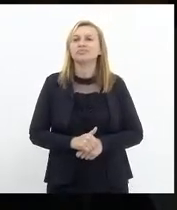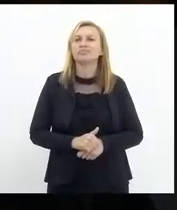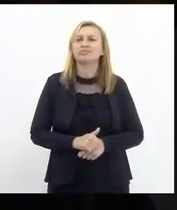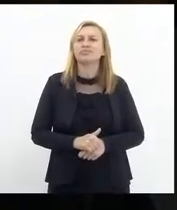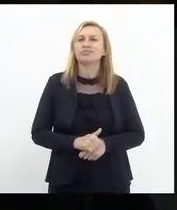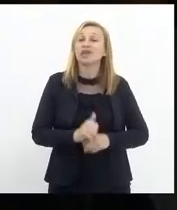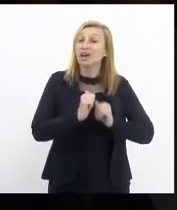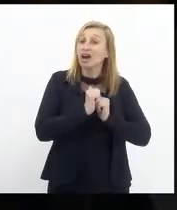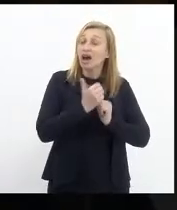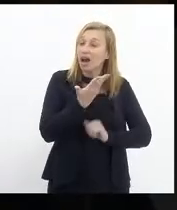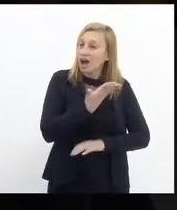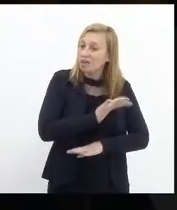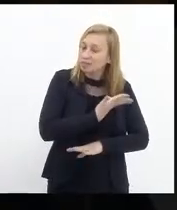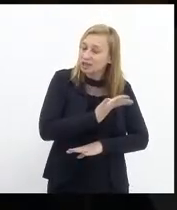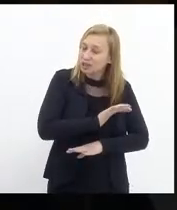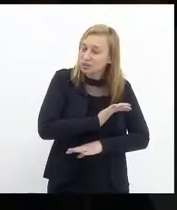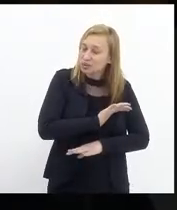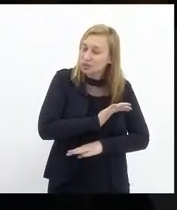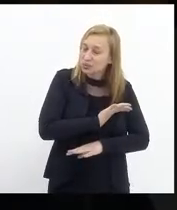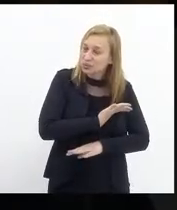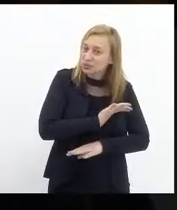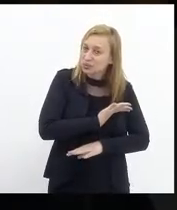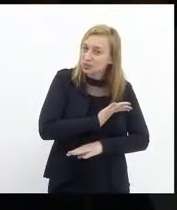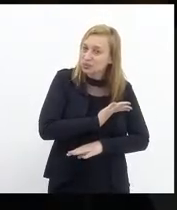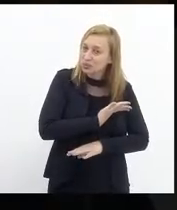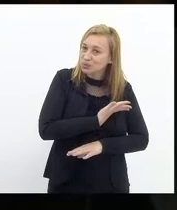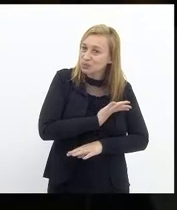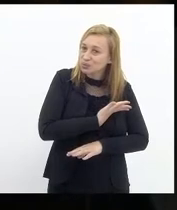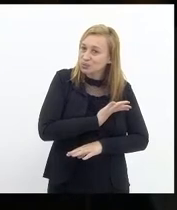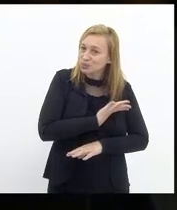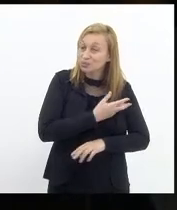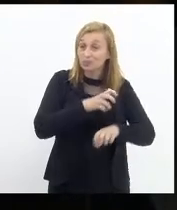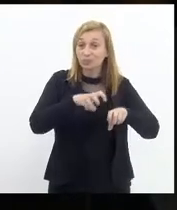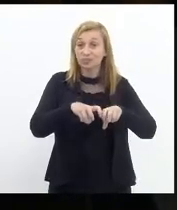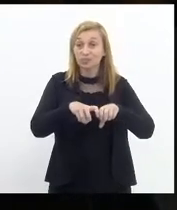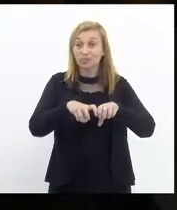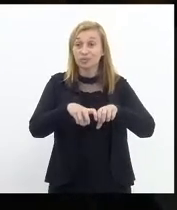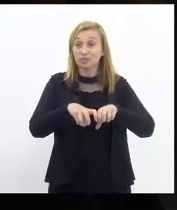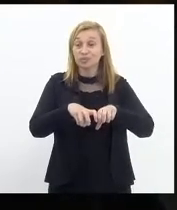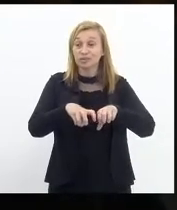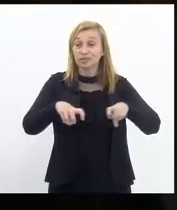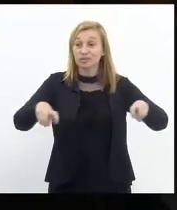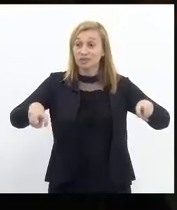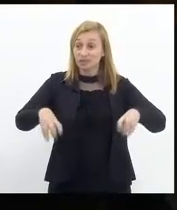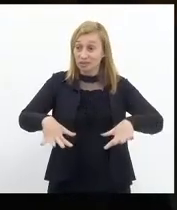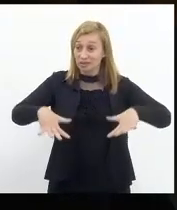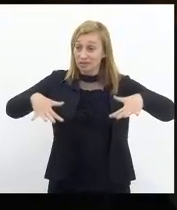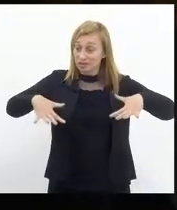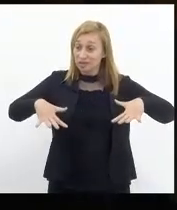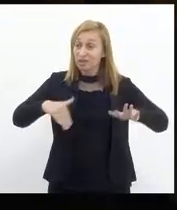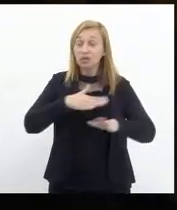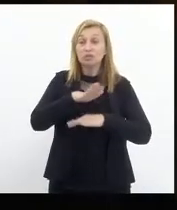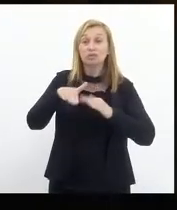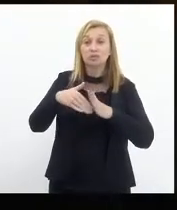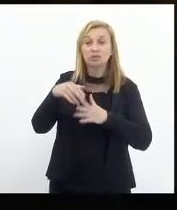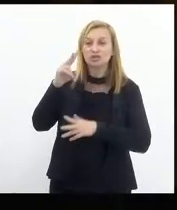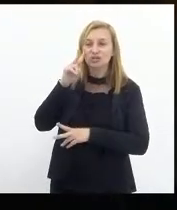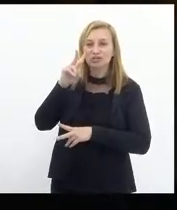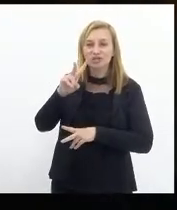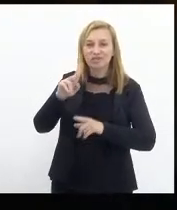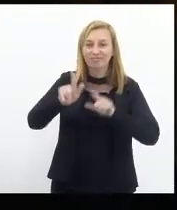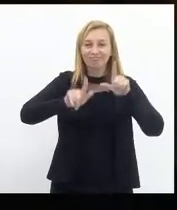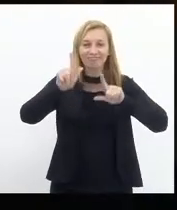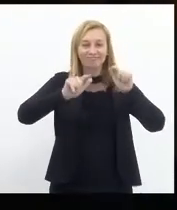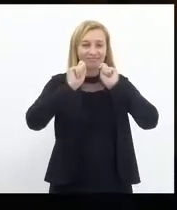companheiros e companheiras que ocupam as dependências da galeria, aqueles que nos assistem pela